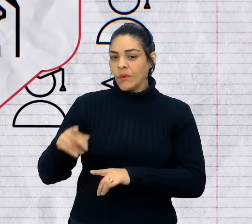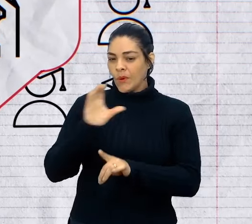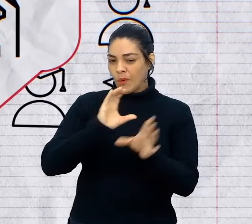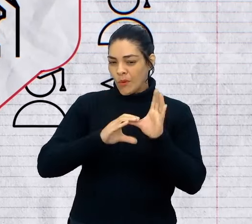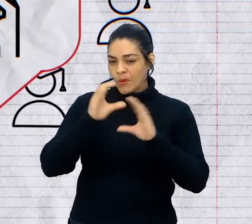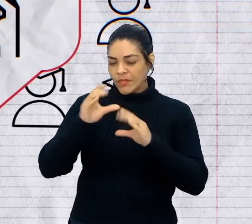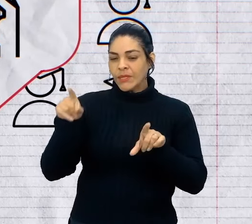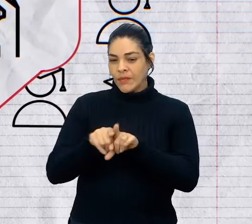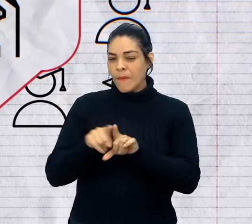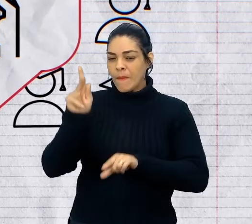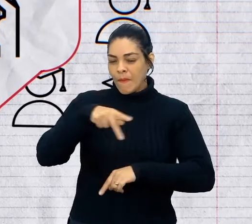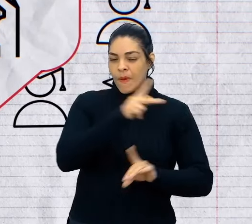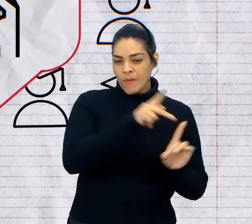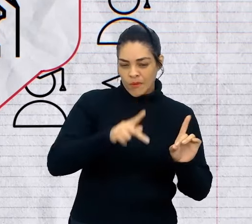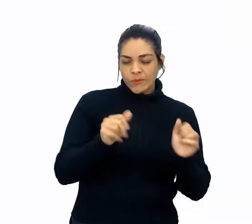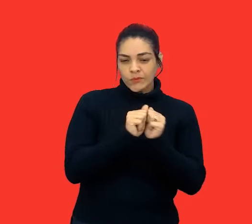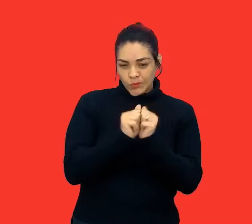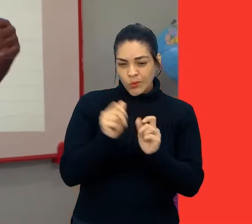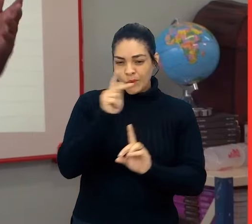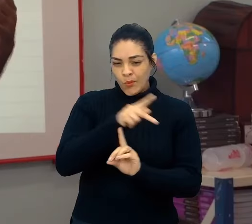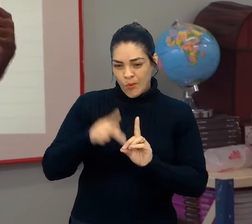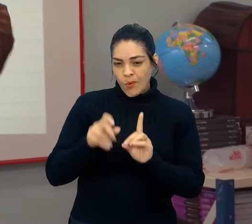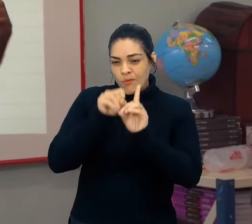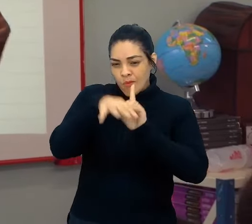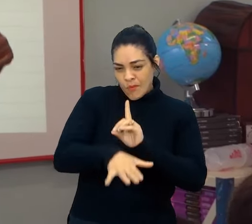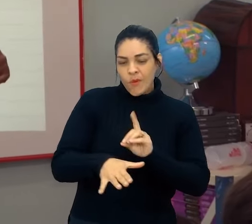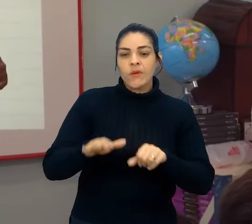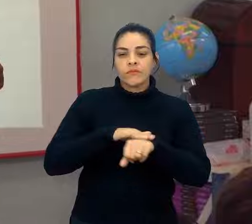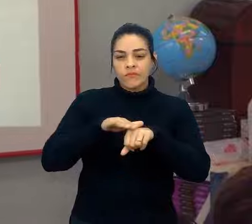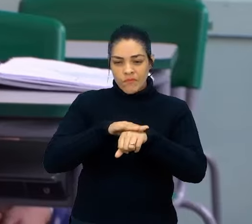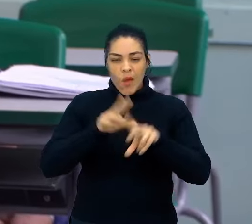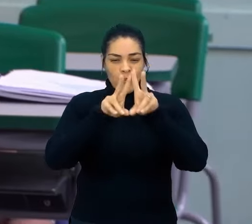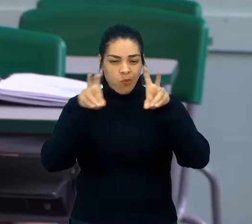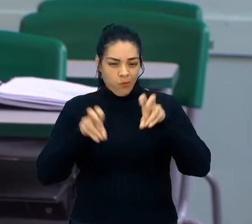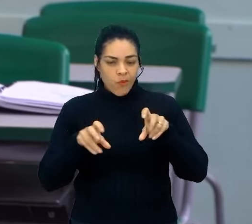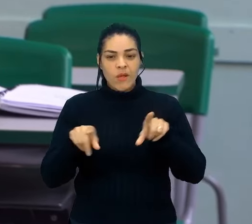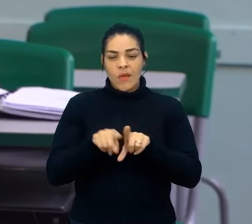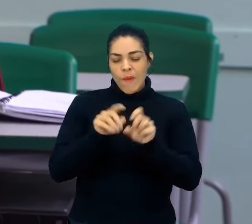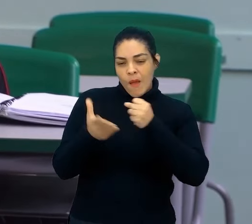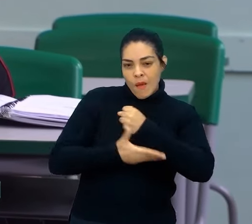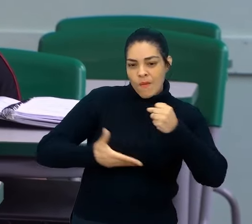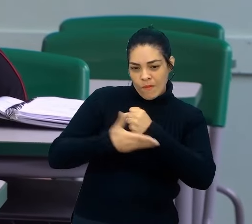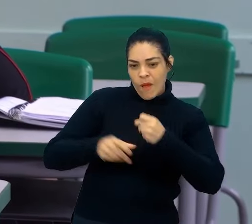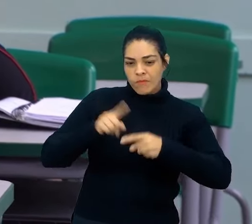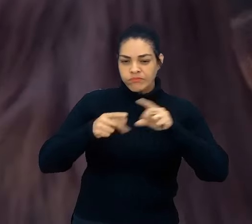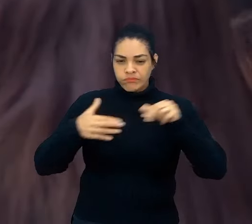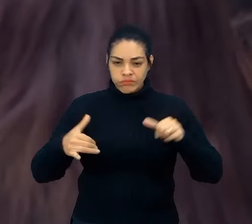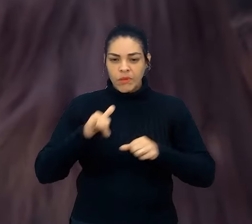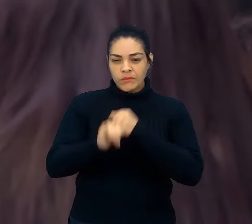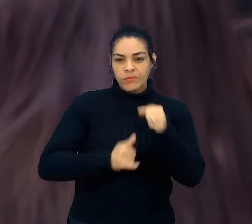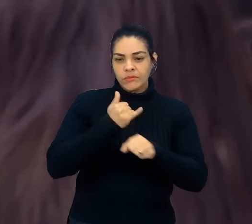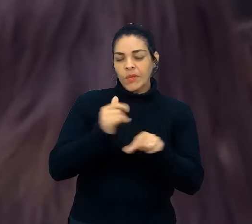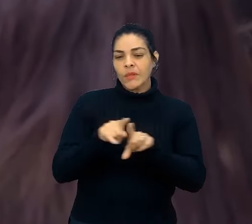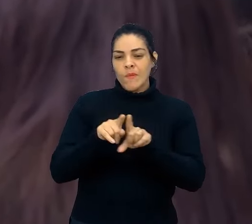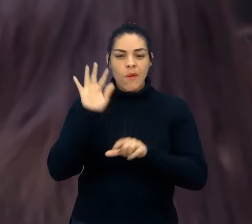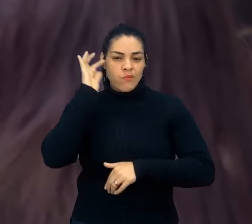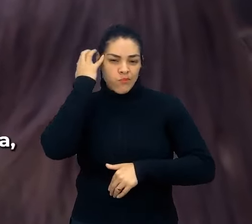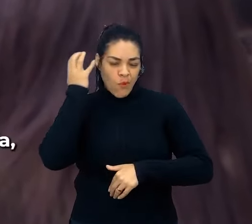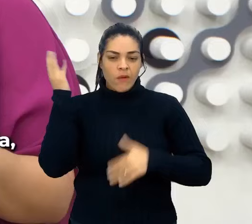esses professores, junto com esse professor multiplicador, conversarão sobre temas baseado no material digital e no resultado da